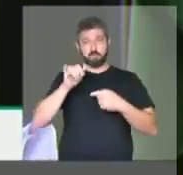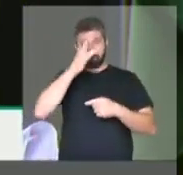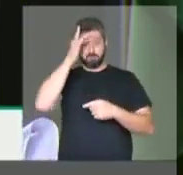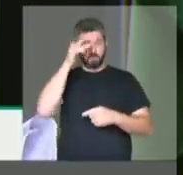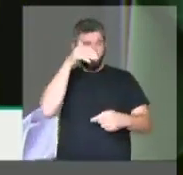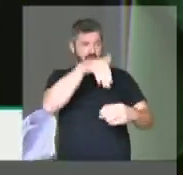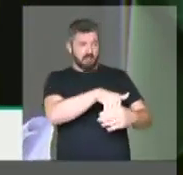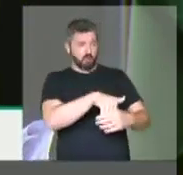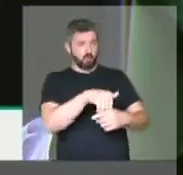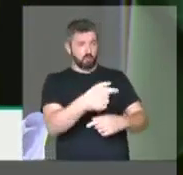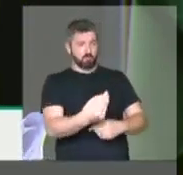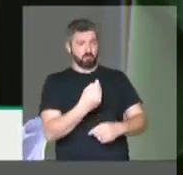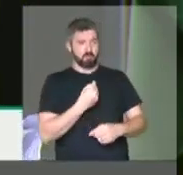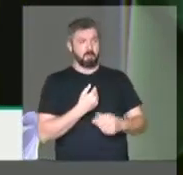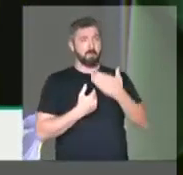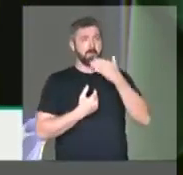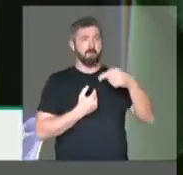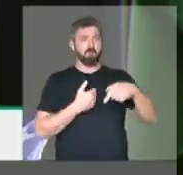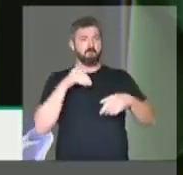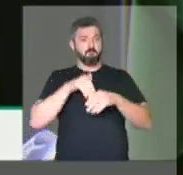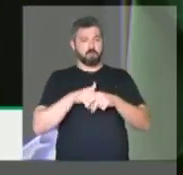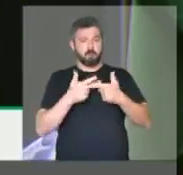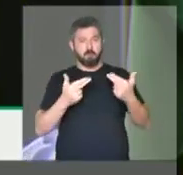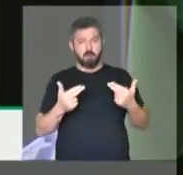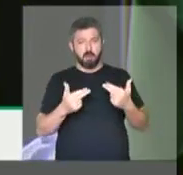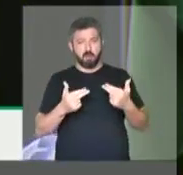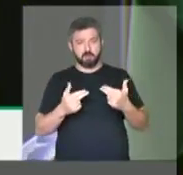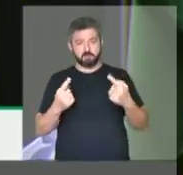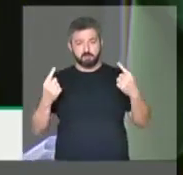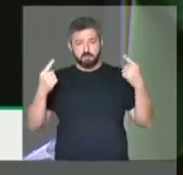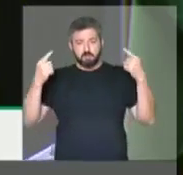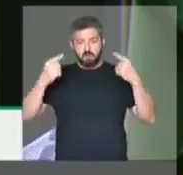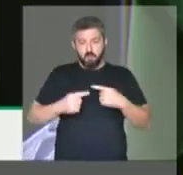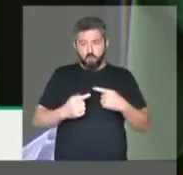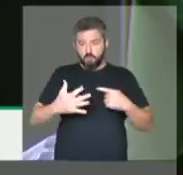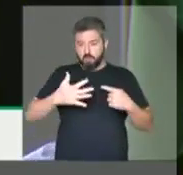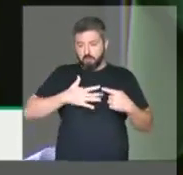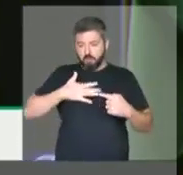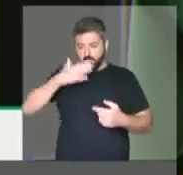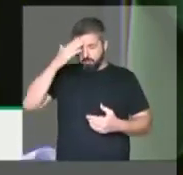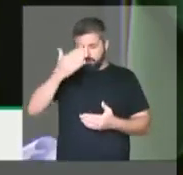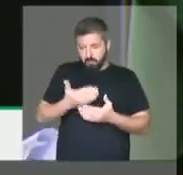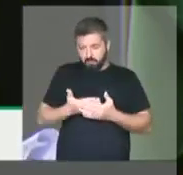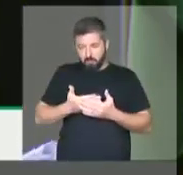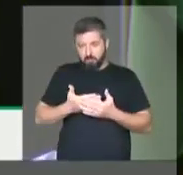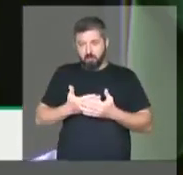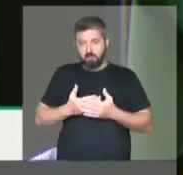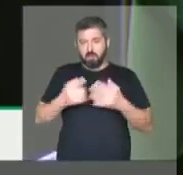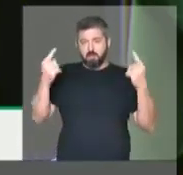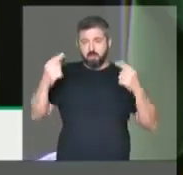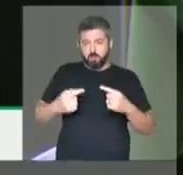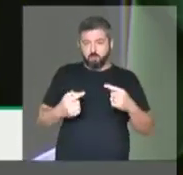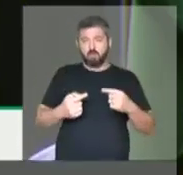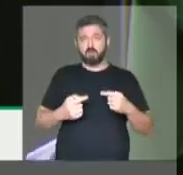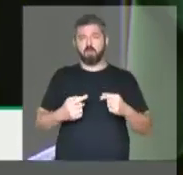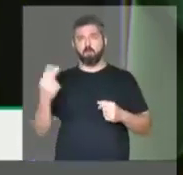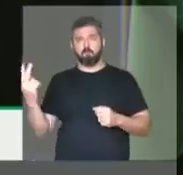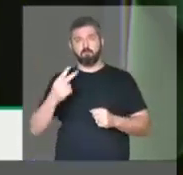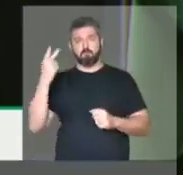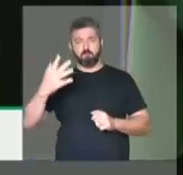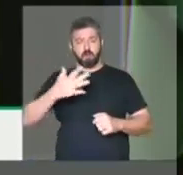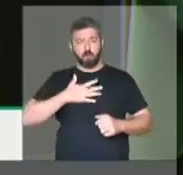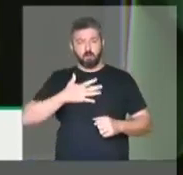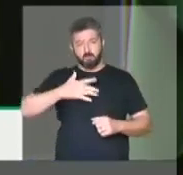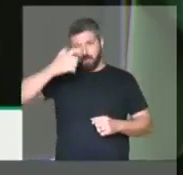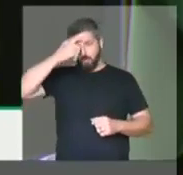seus eleitores pedem que ele vote algo que atenta contra a sua convicção, que atenta contra os valores